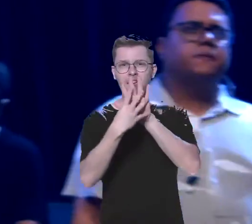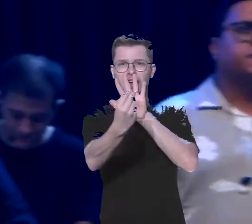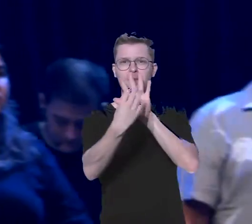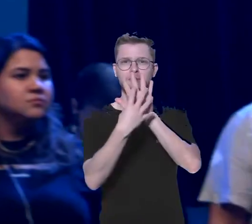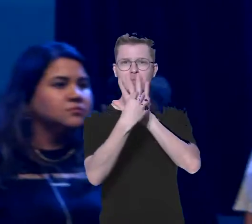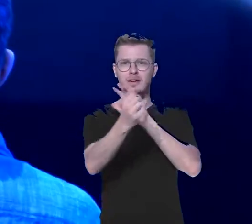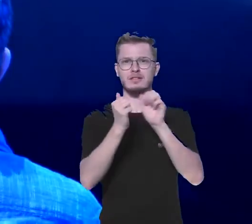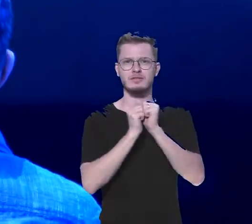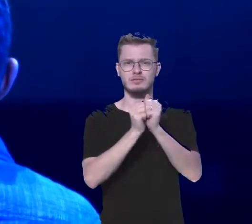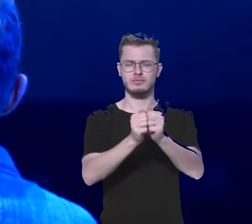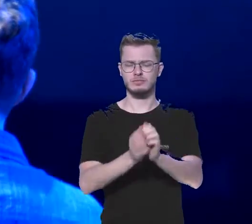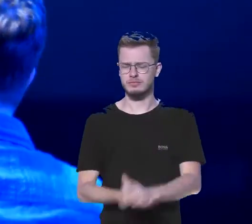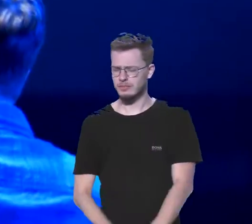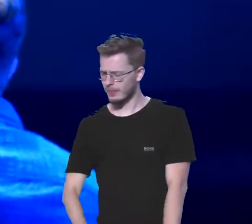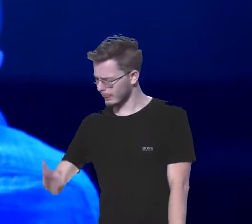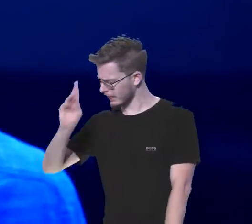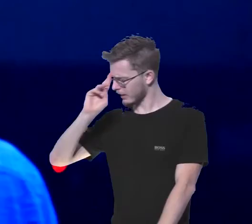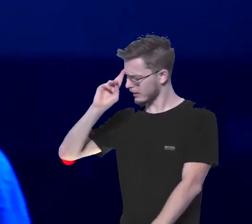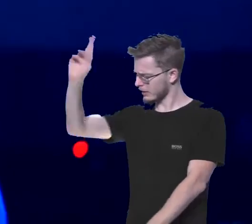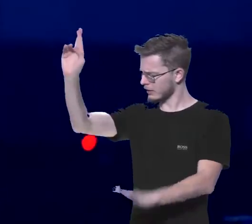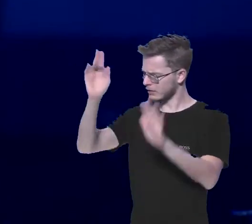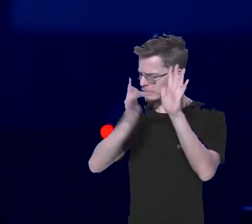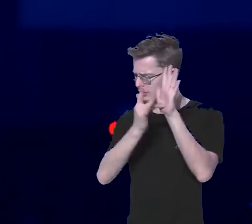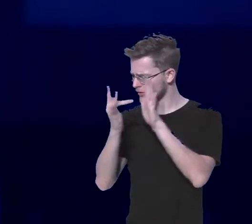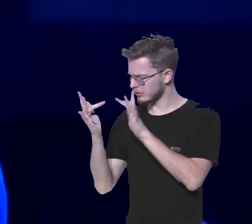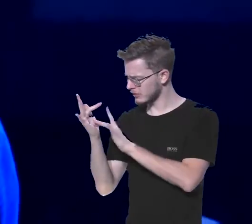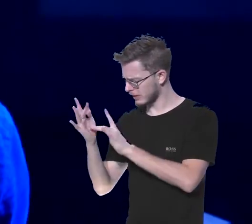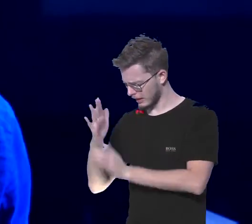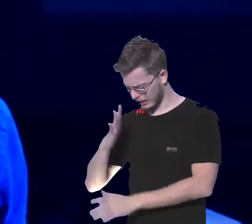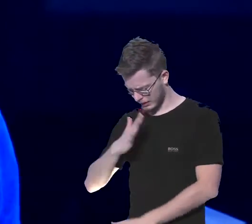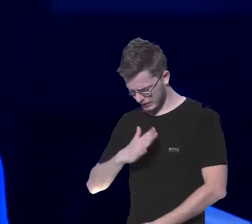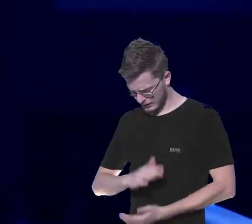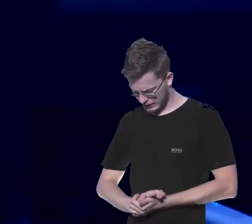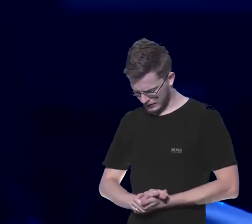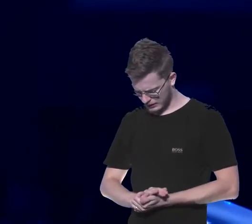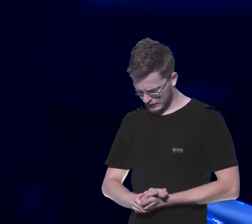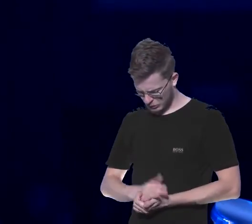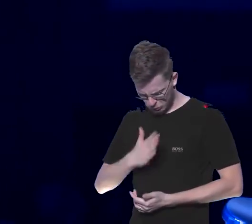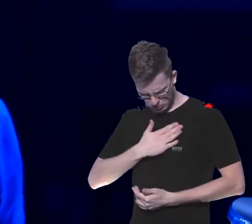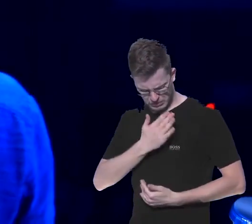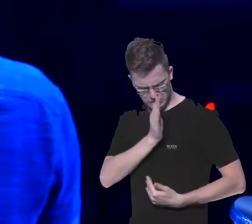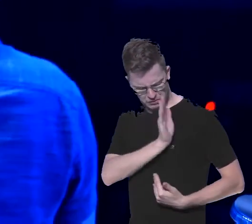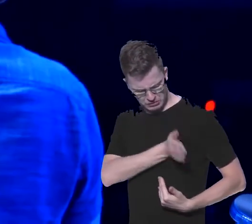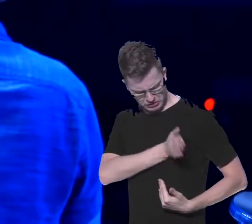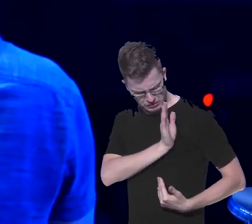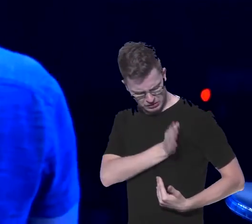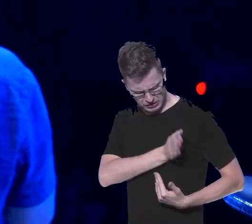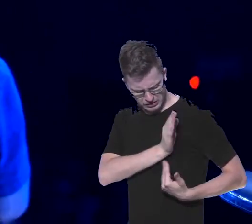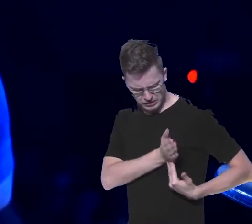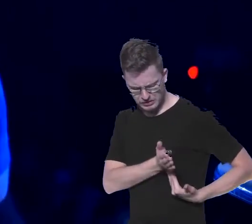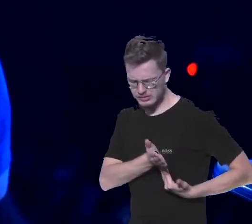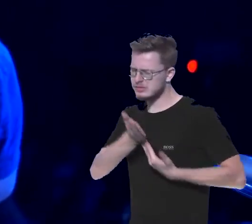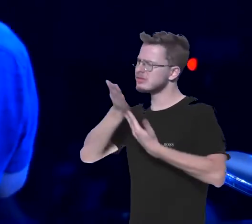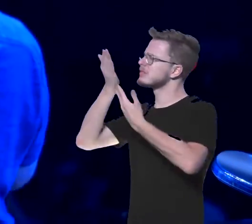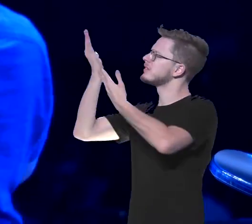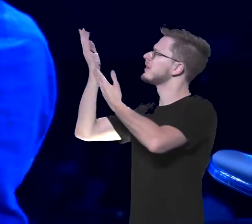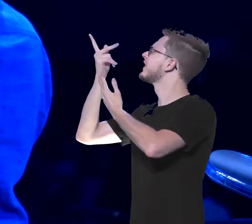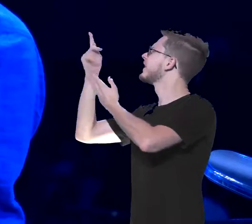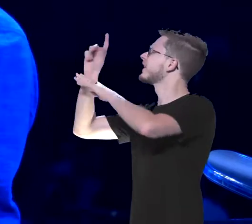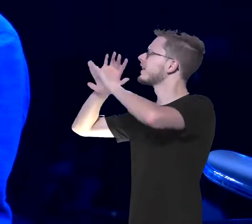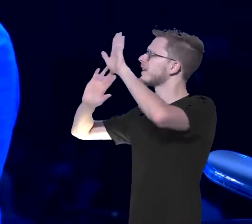agora: Senhor Jesus, eu entrego o meu coração nas tuas